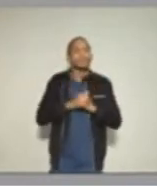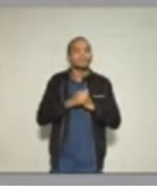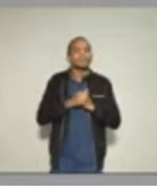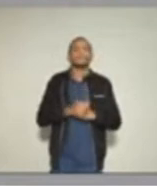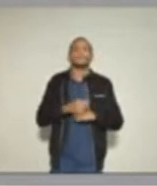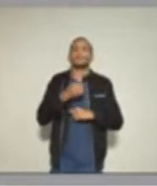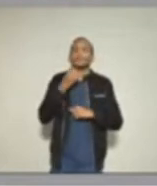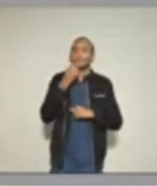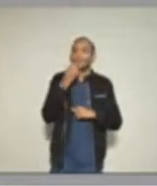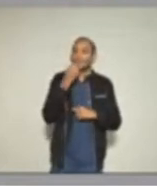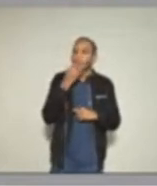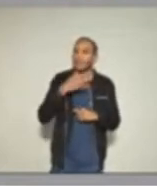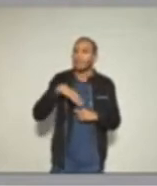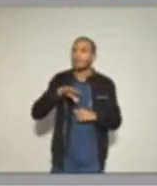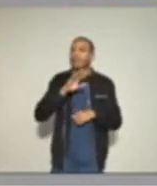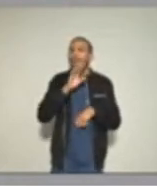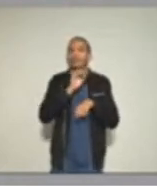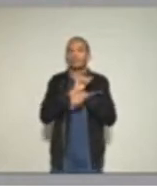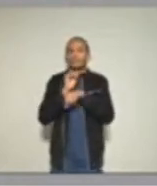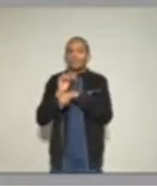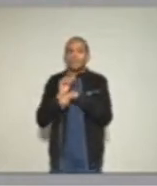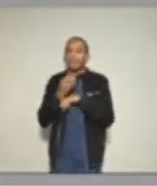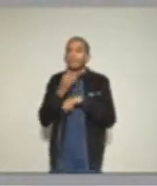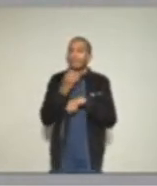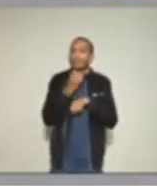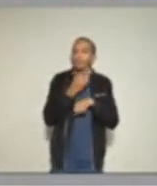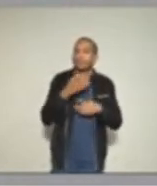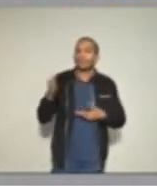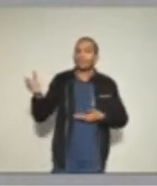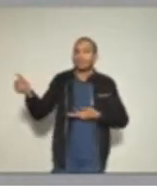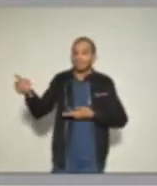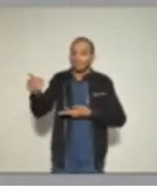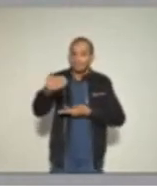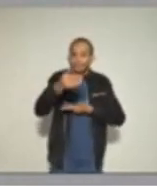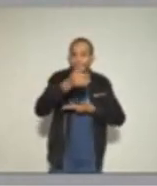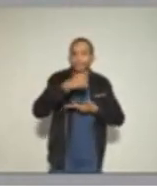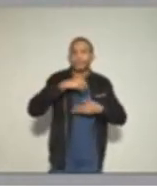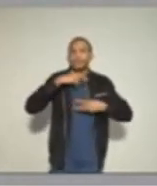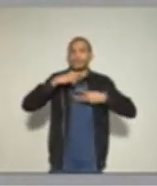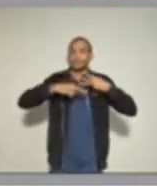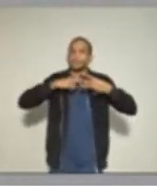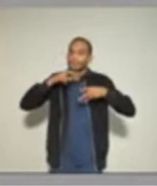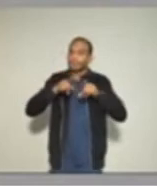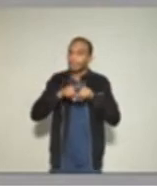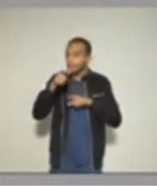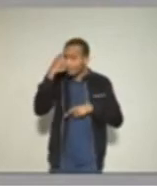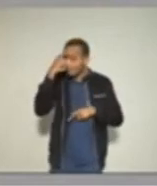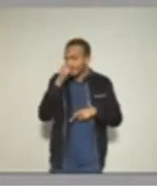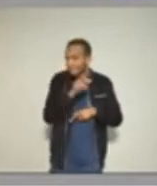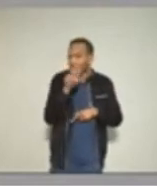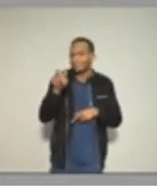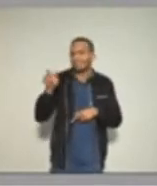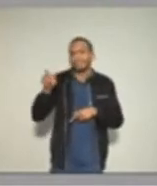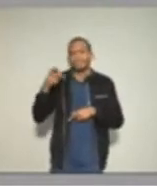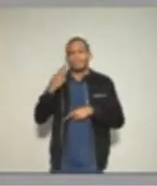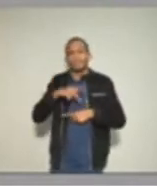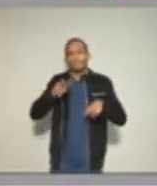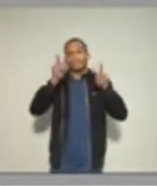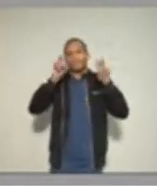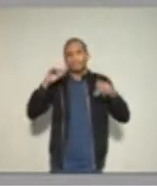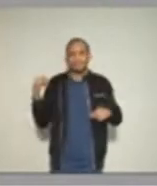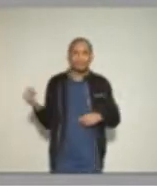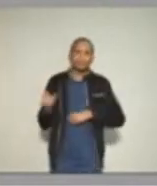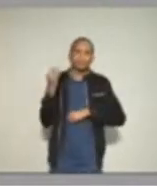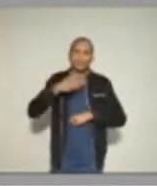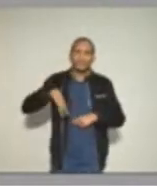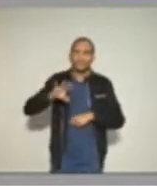boa destinação do seu lixo, de uma ampliação da coleta seletiva, de uma conscientização desse tema